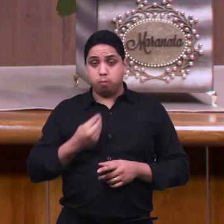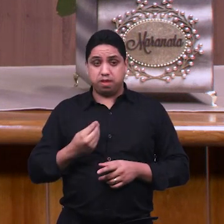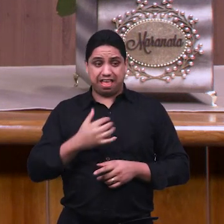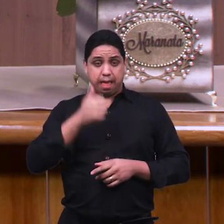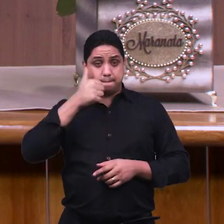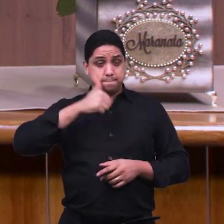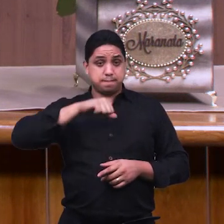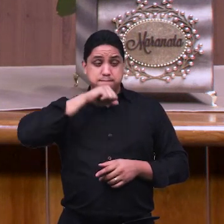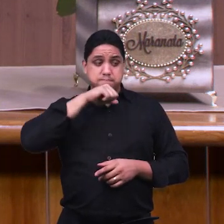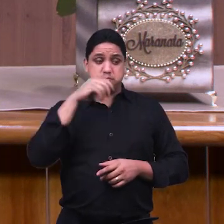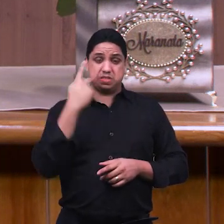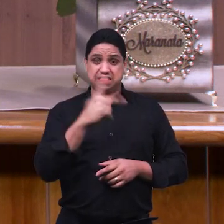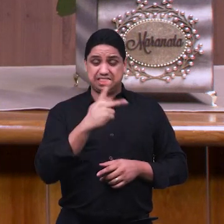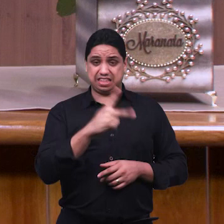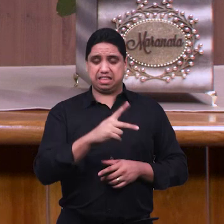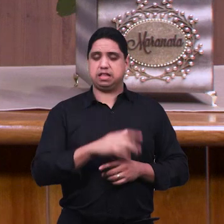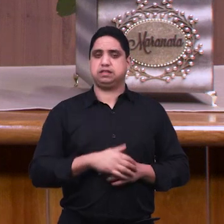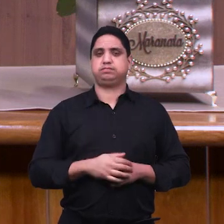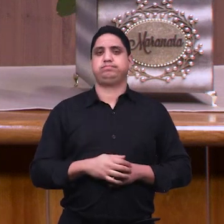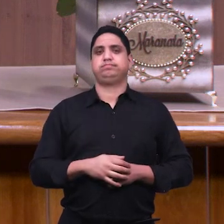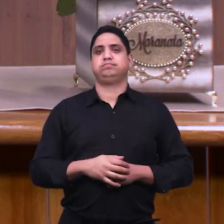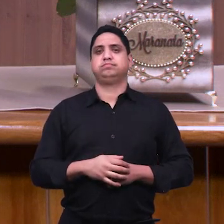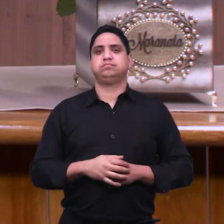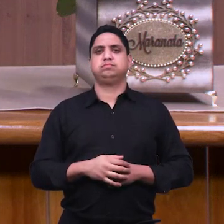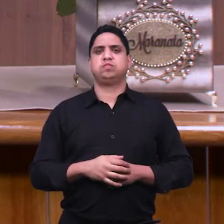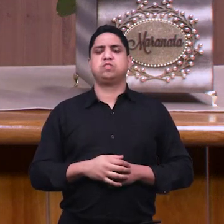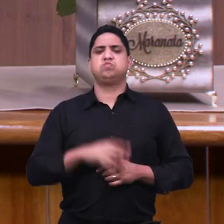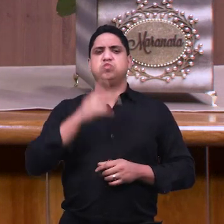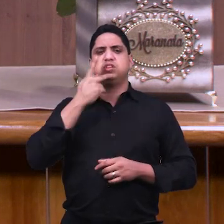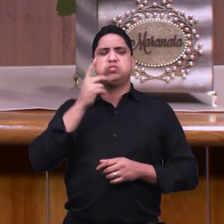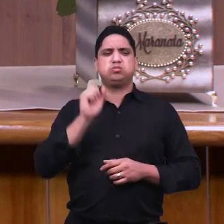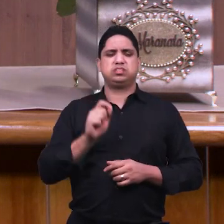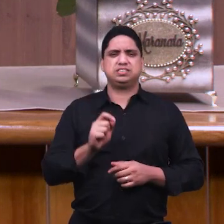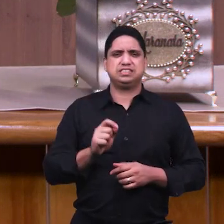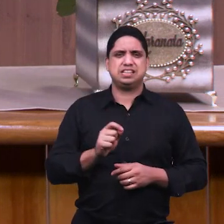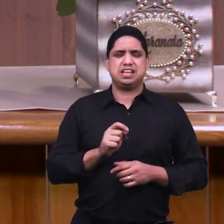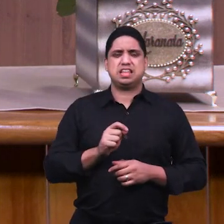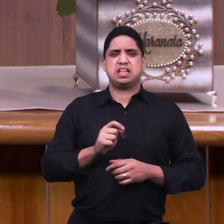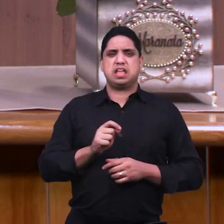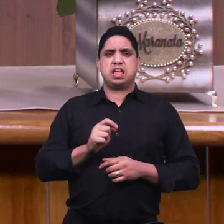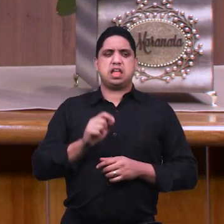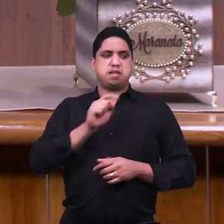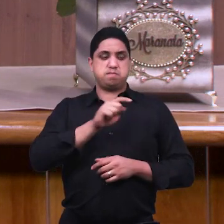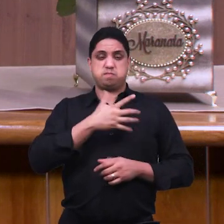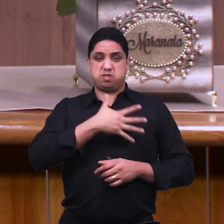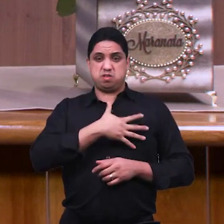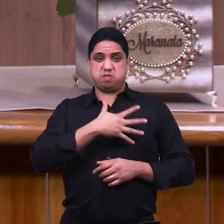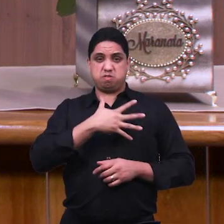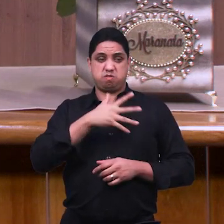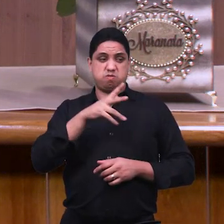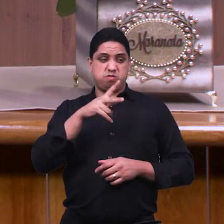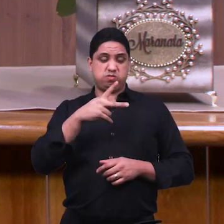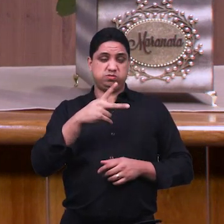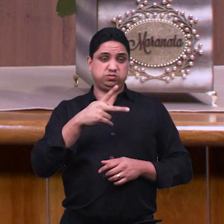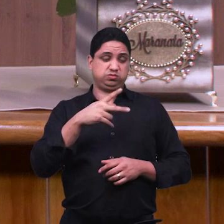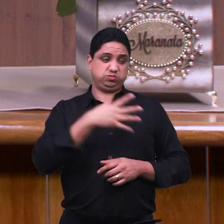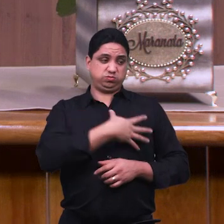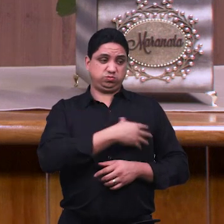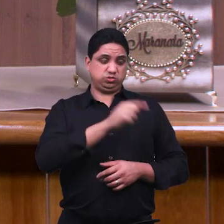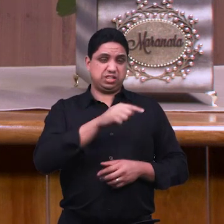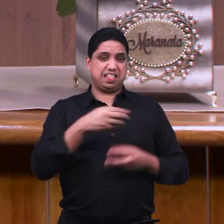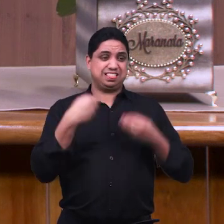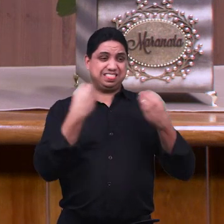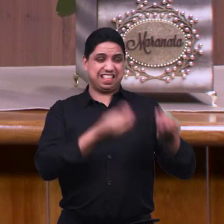família. E alguém, que era uma mulher muito pobre, falou o seguinte: é melhor a senhora doar esse filho da senhora. Ela doar esse